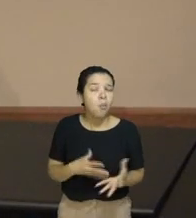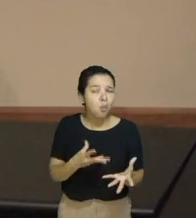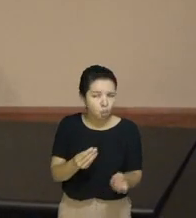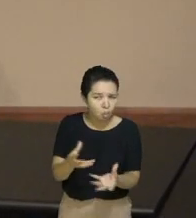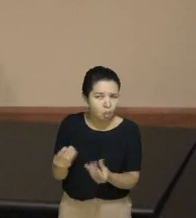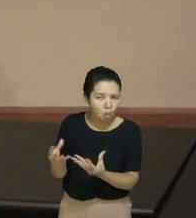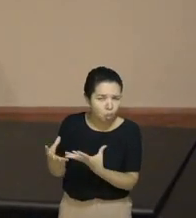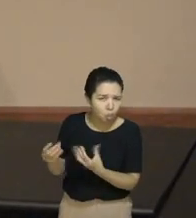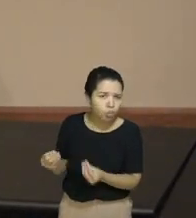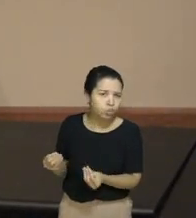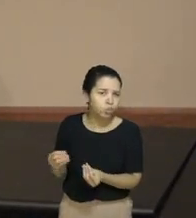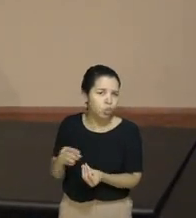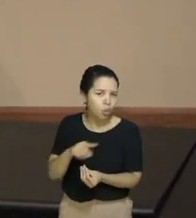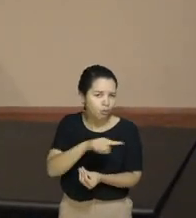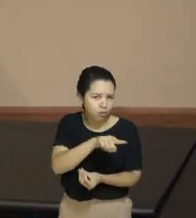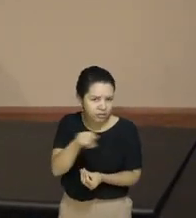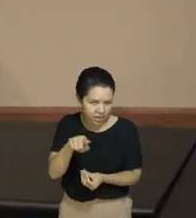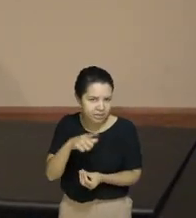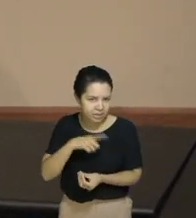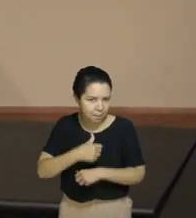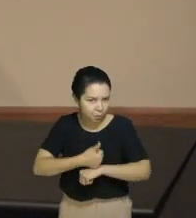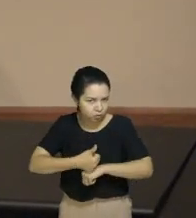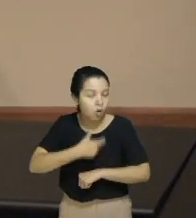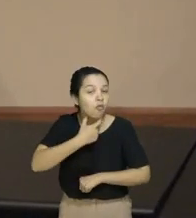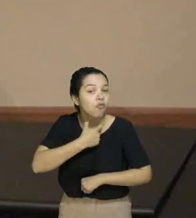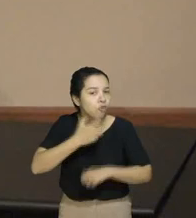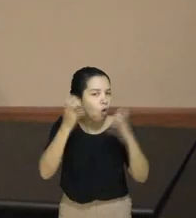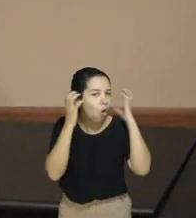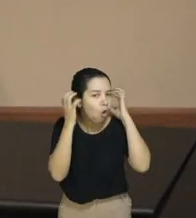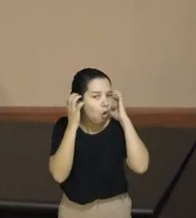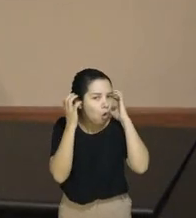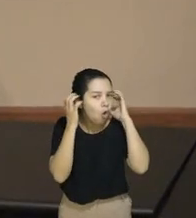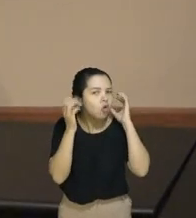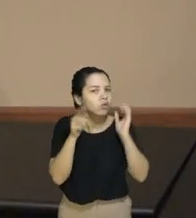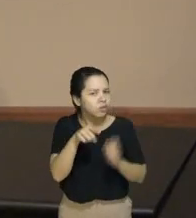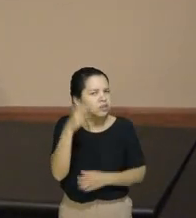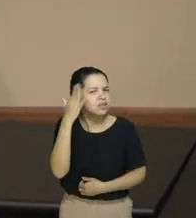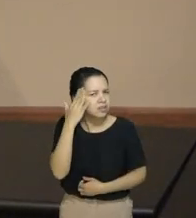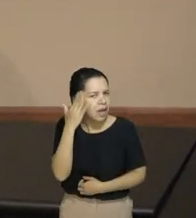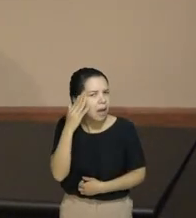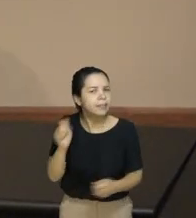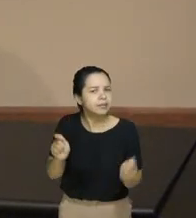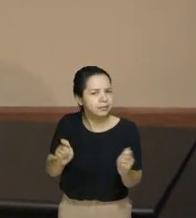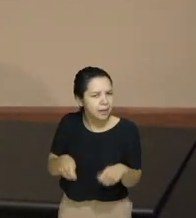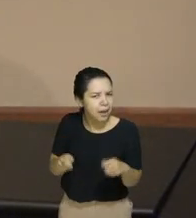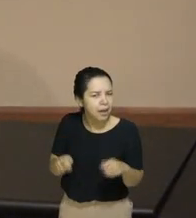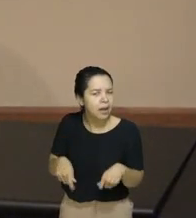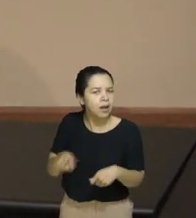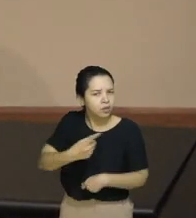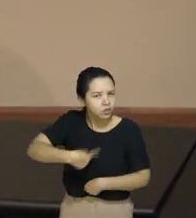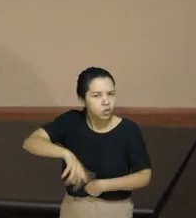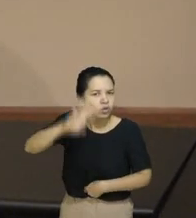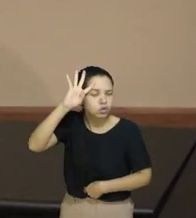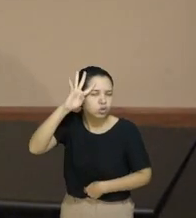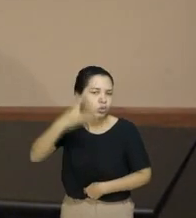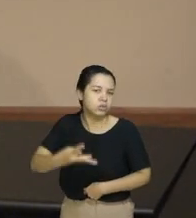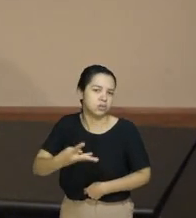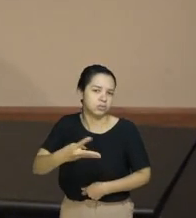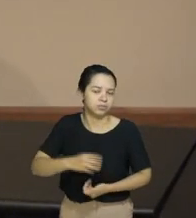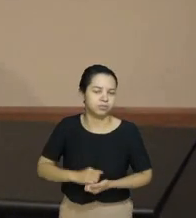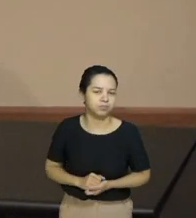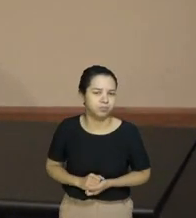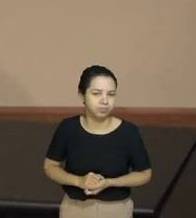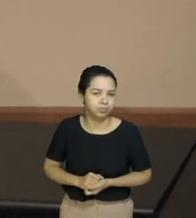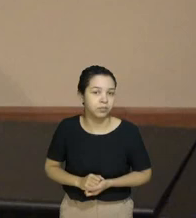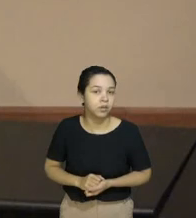grande maioria, quem as fonos aqui podem confirmar isso comigo, tem como a gente solucionar o